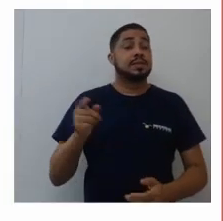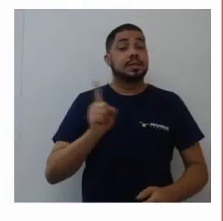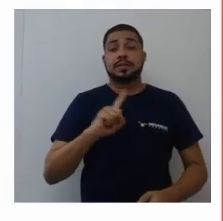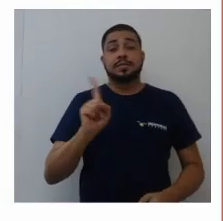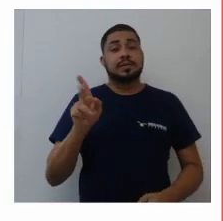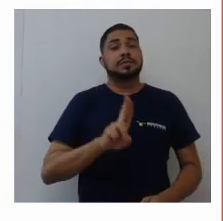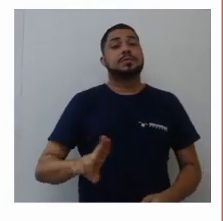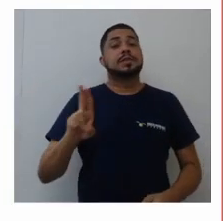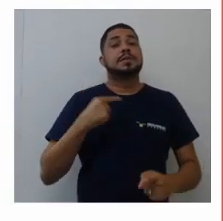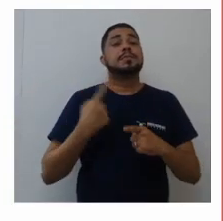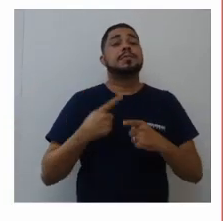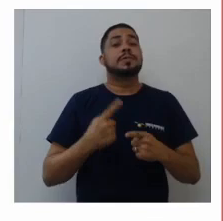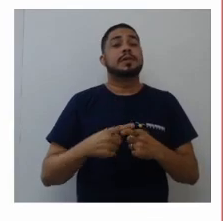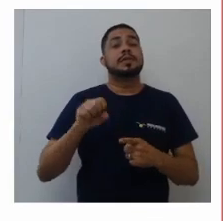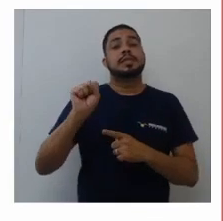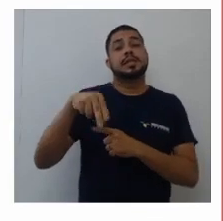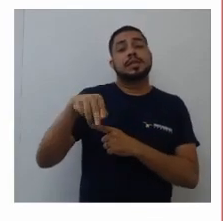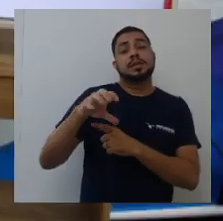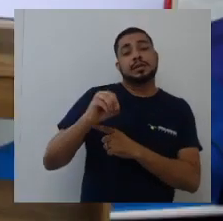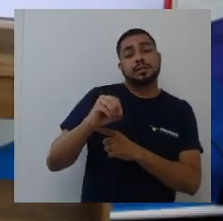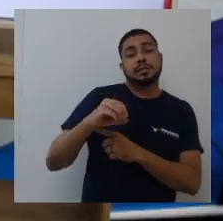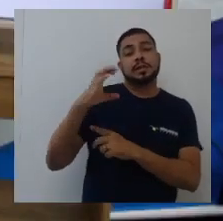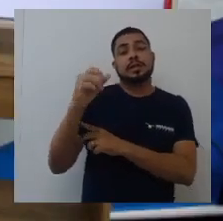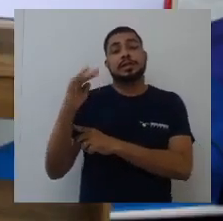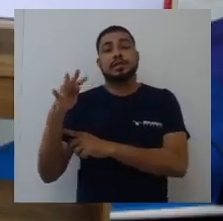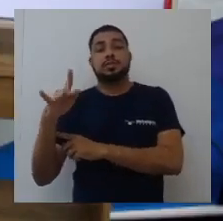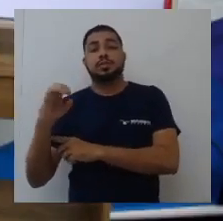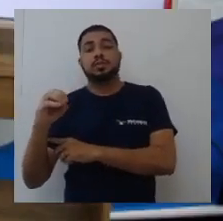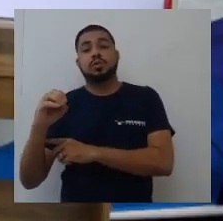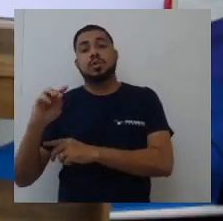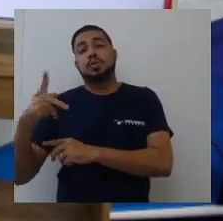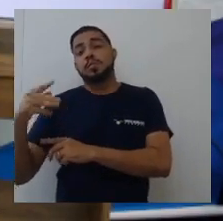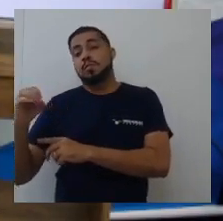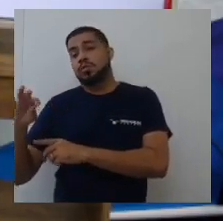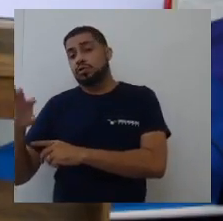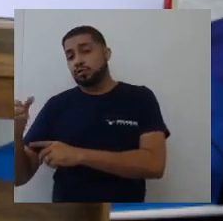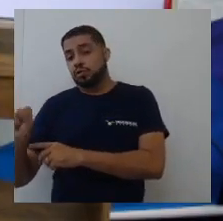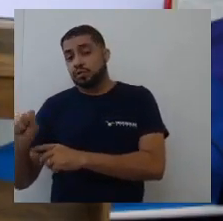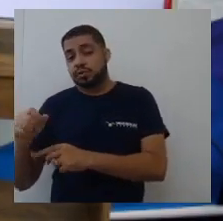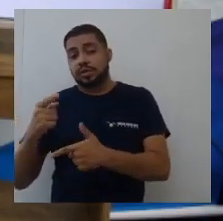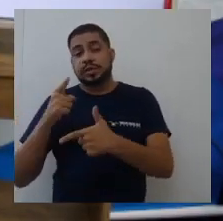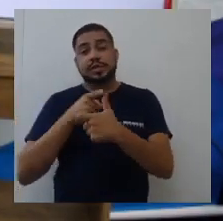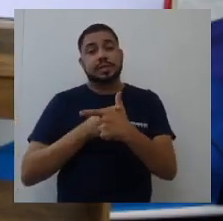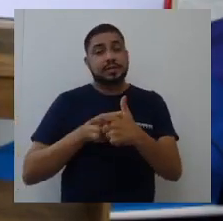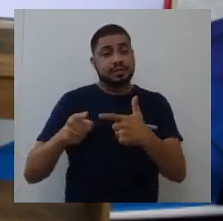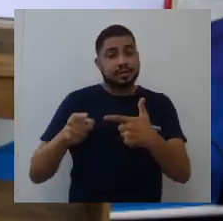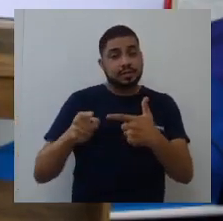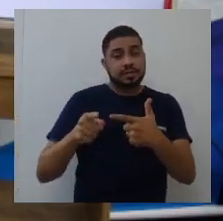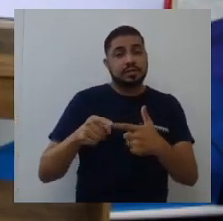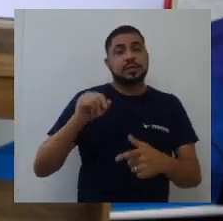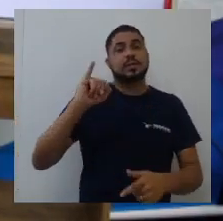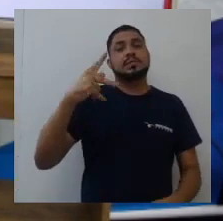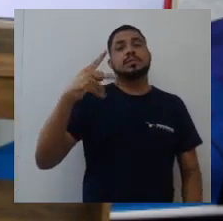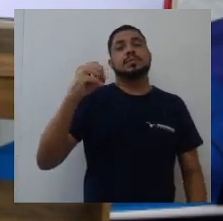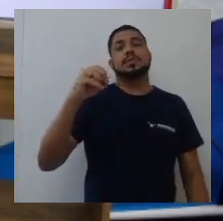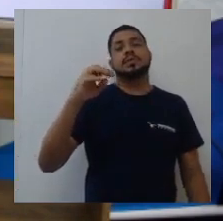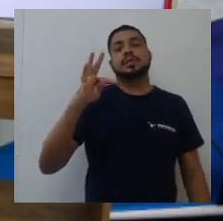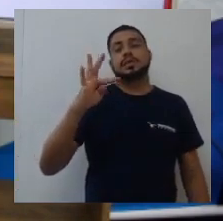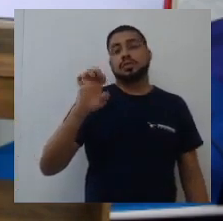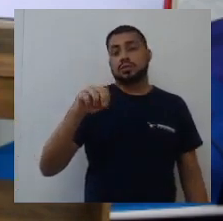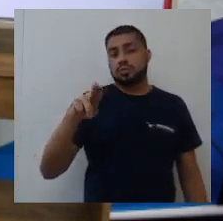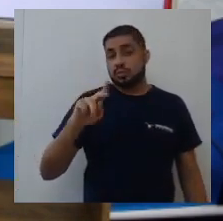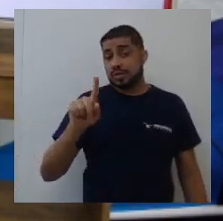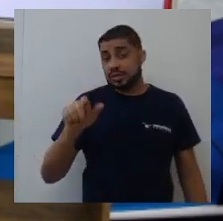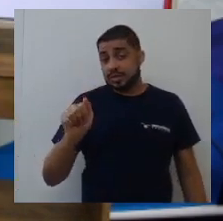usar o seno, porque seno é cateto oposto dividido pela hipotenusa. Agora, se eu